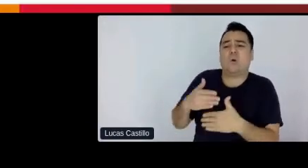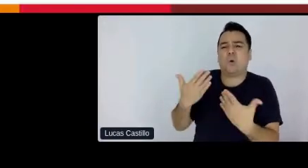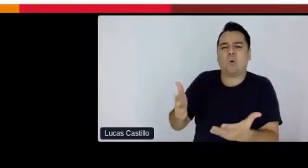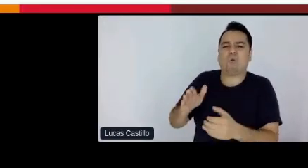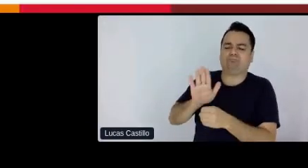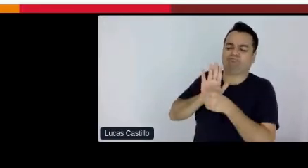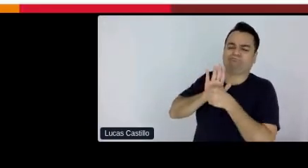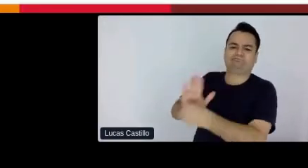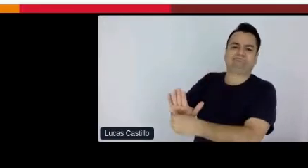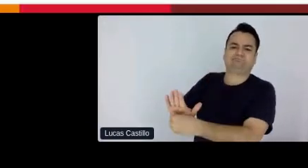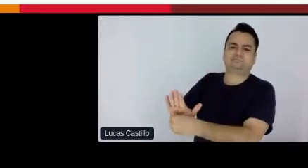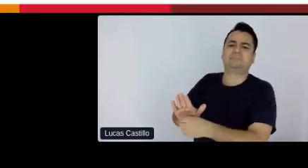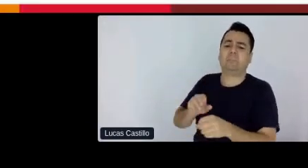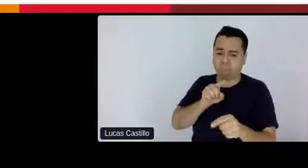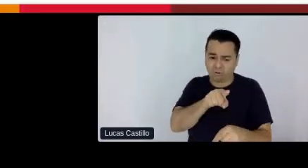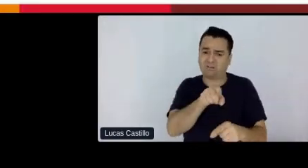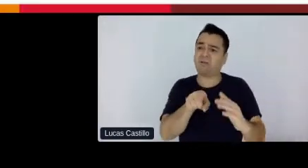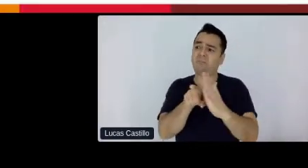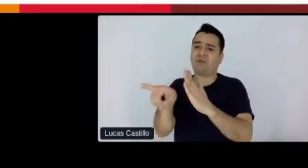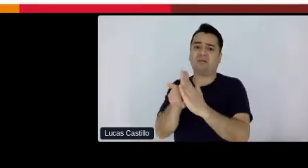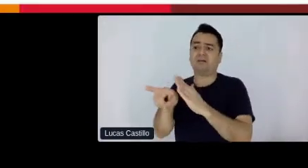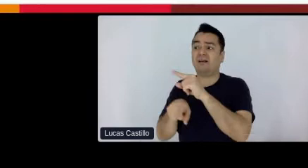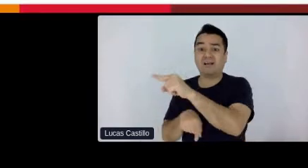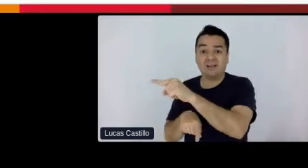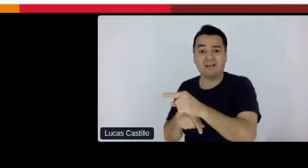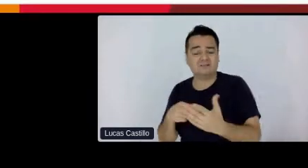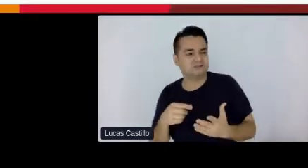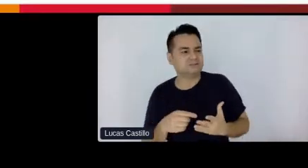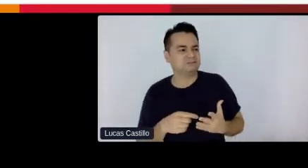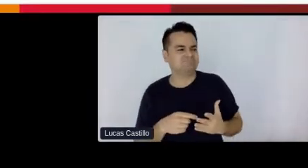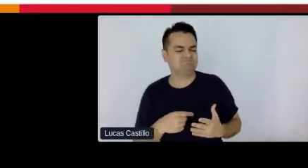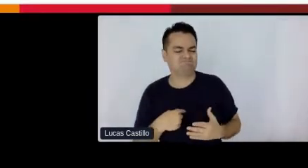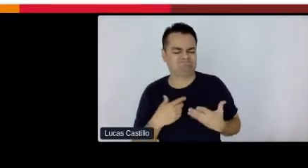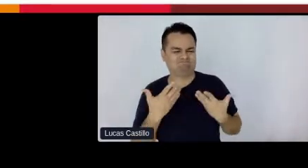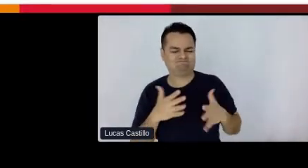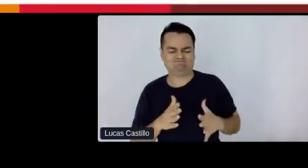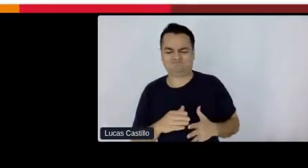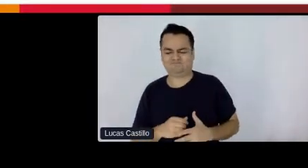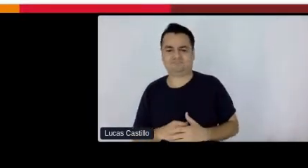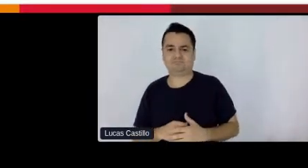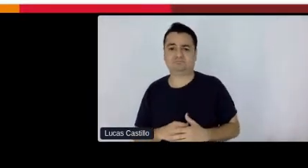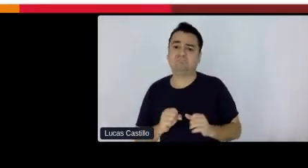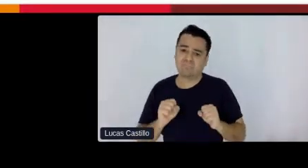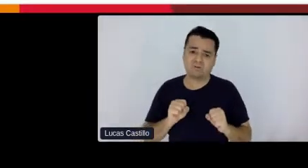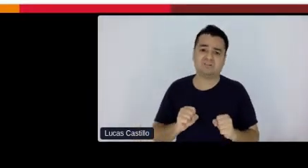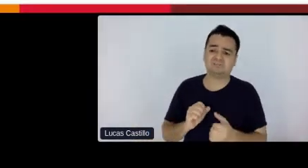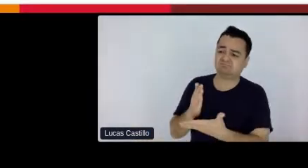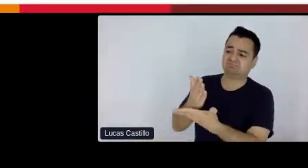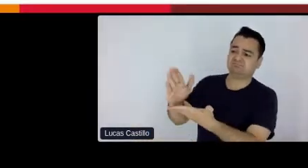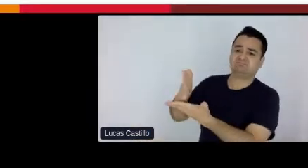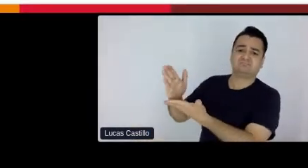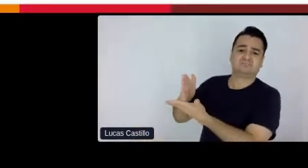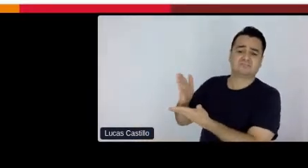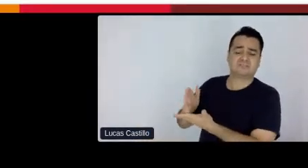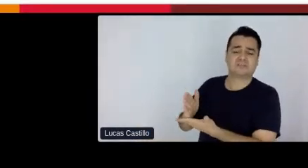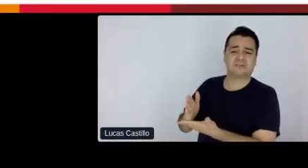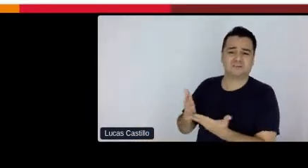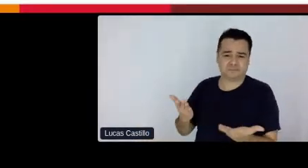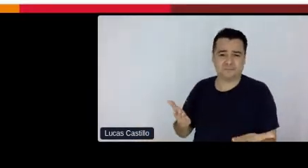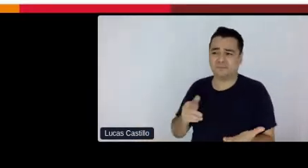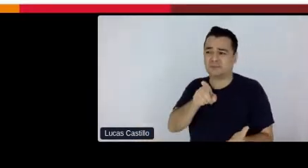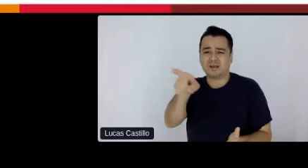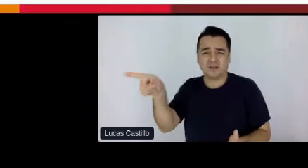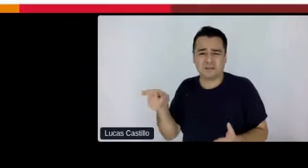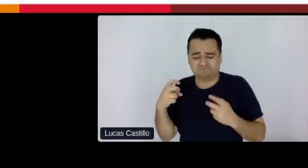que podem acabar dando para o candidato uma péssima experiência. E a última coisa que nós queremos nesse momento é que o candidato passe por